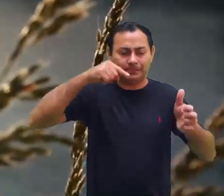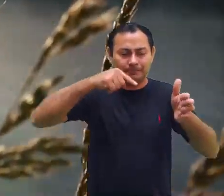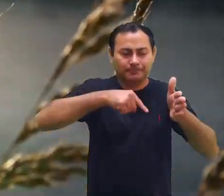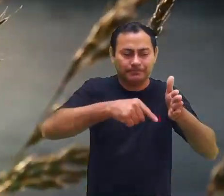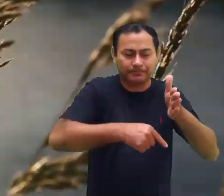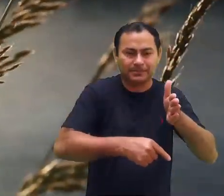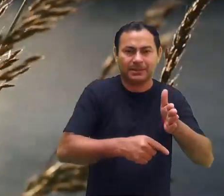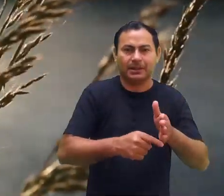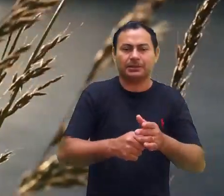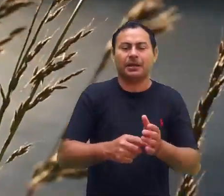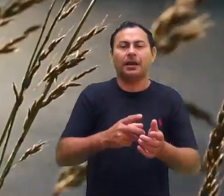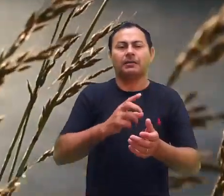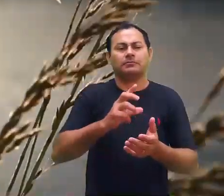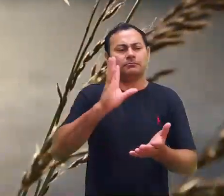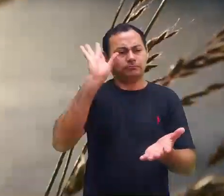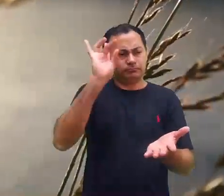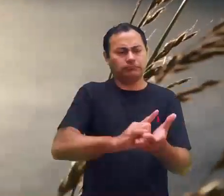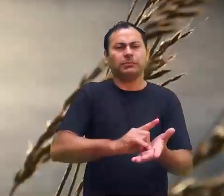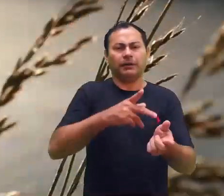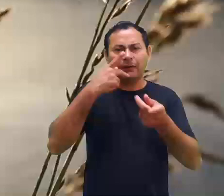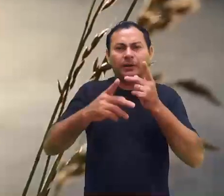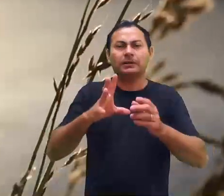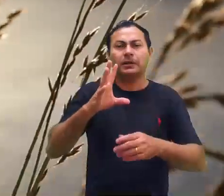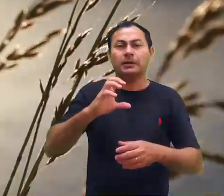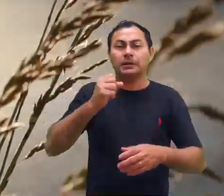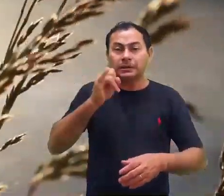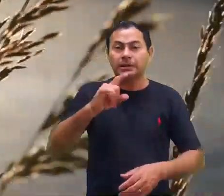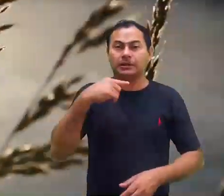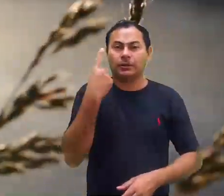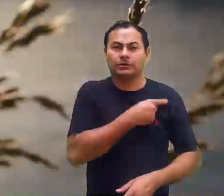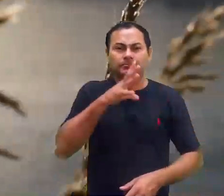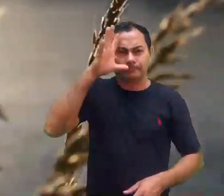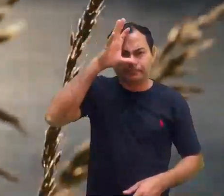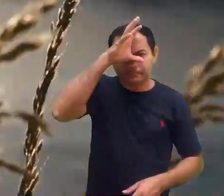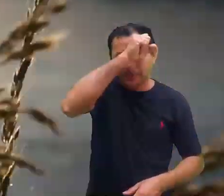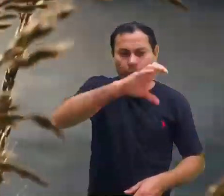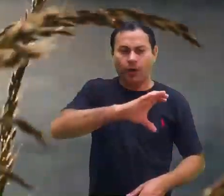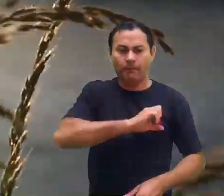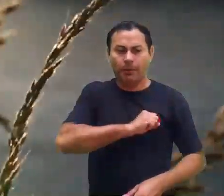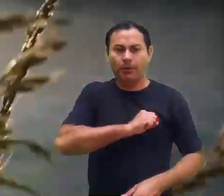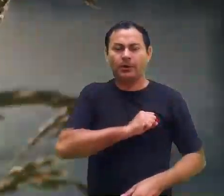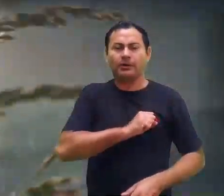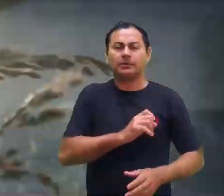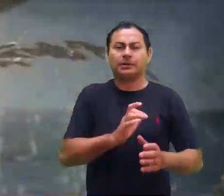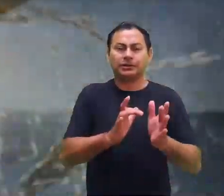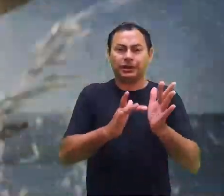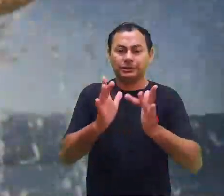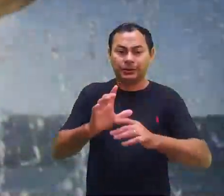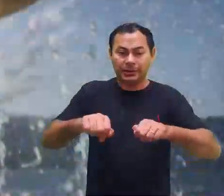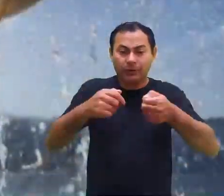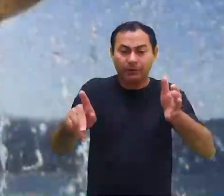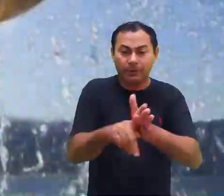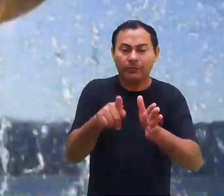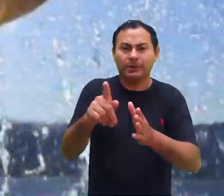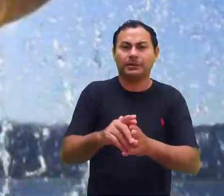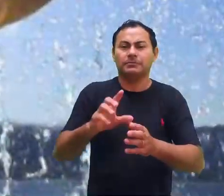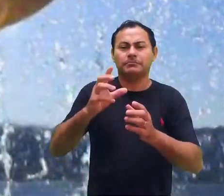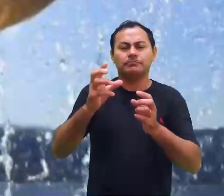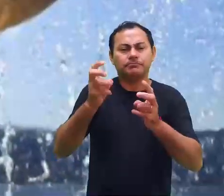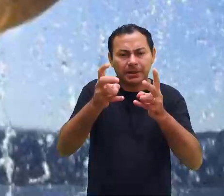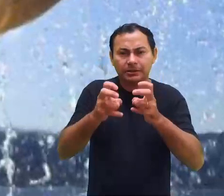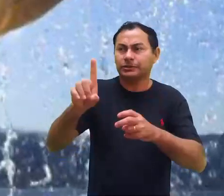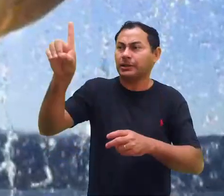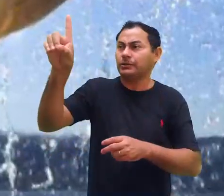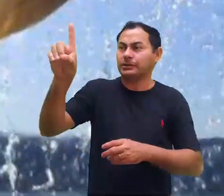entendemos a profundidade desta afirmação se compreendermos o valor que Jesus deu a si mesmo. Vimos que Jesus era Deus